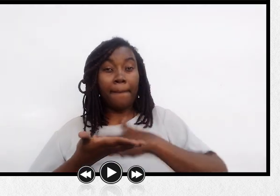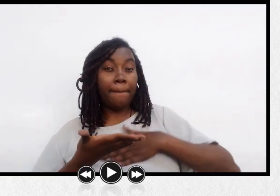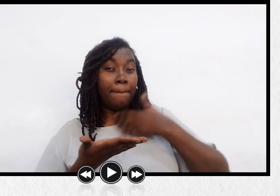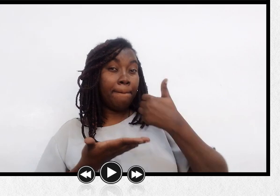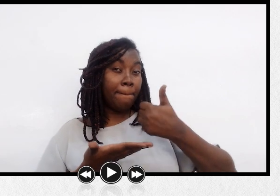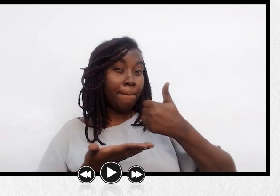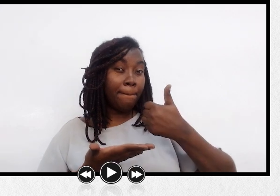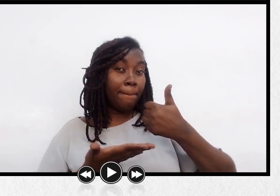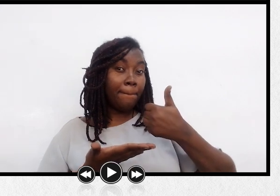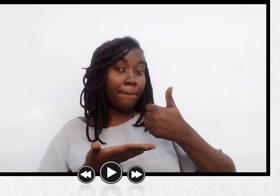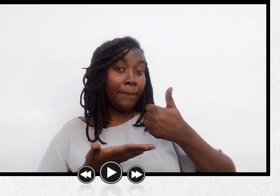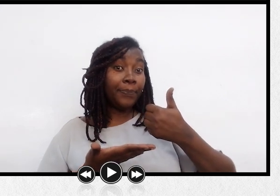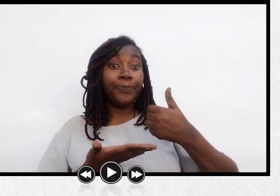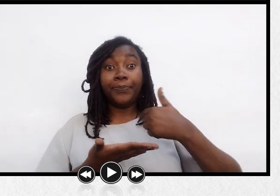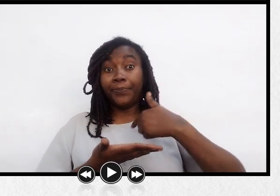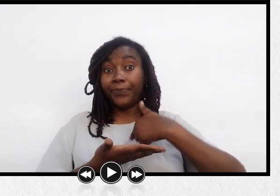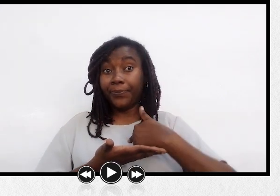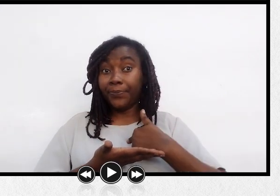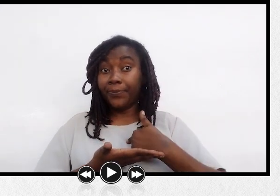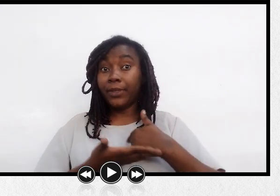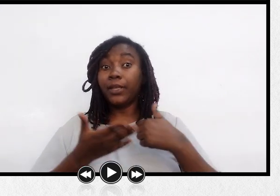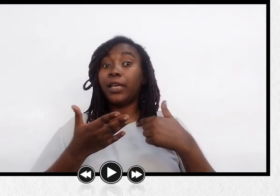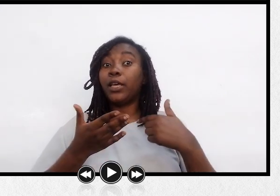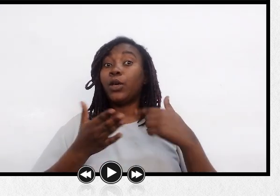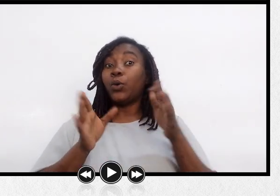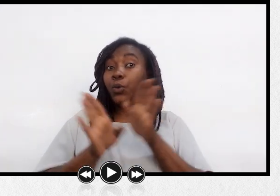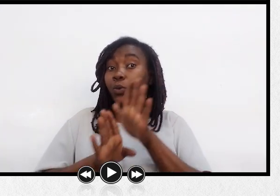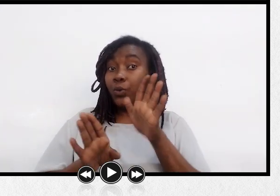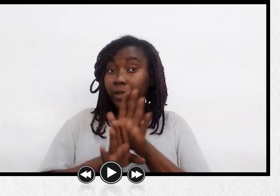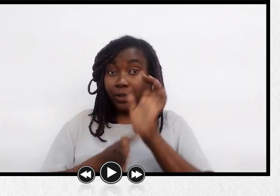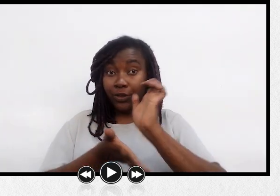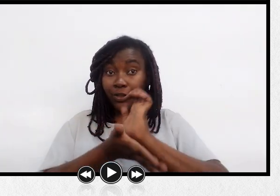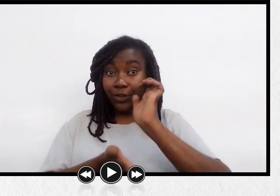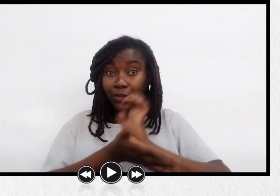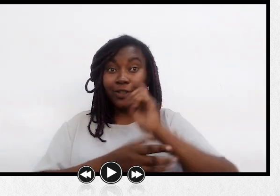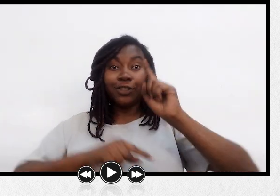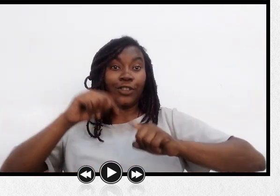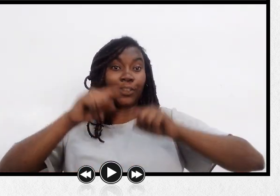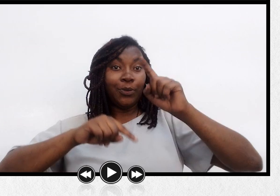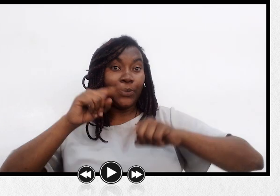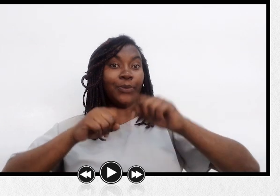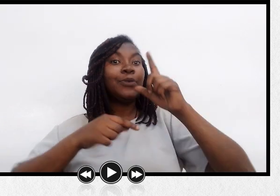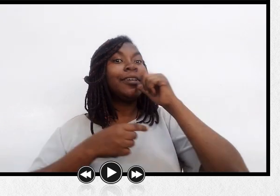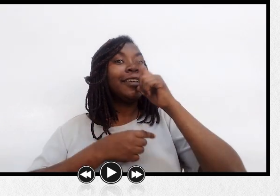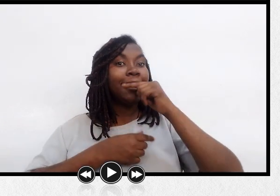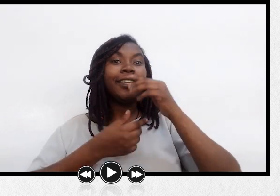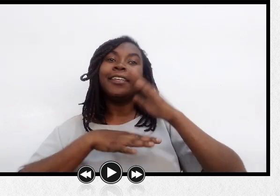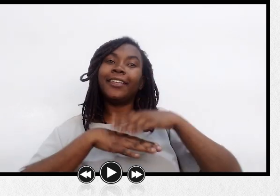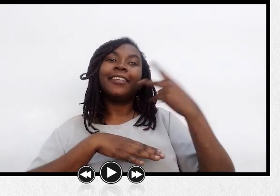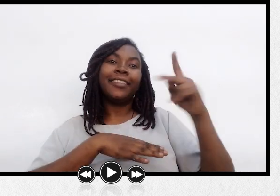satisfatórias? Diante disso, o Conselho Estadual de Recursos Hídricos, que é ele que faz